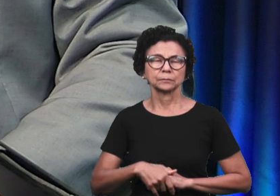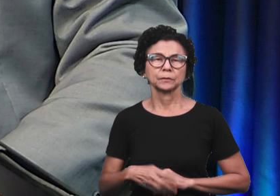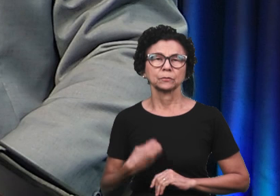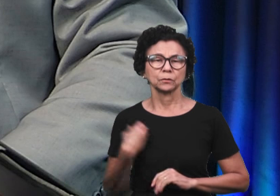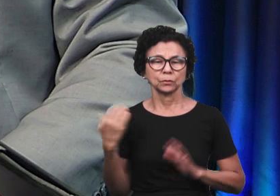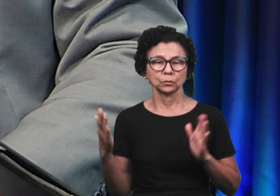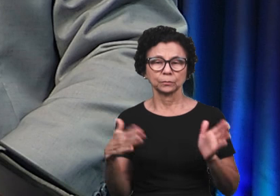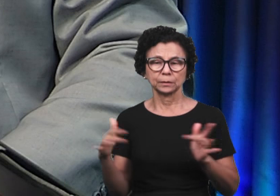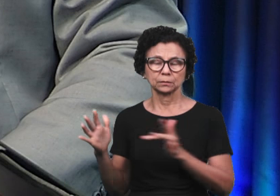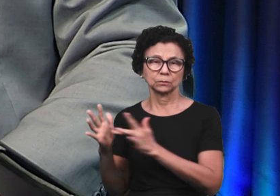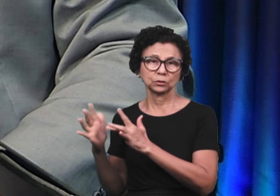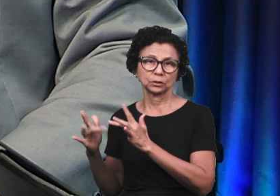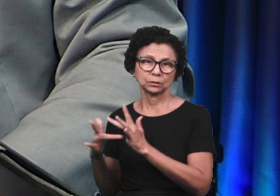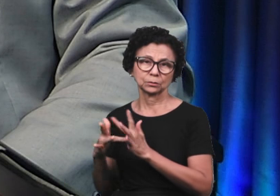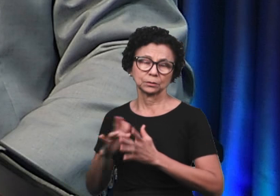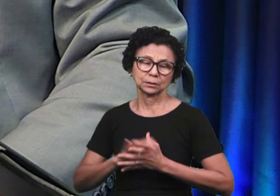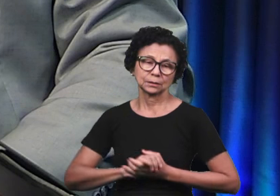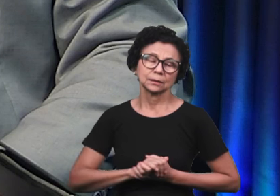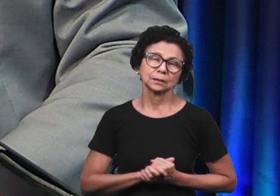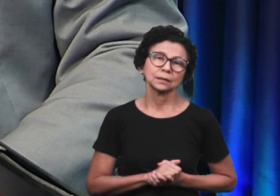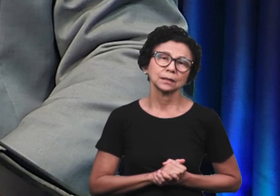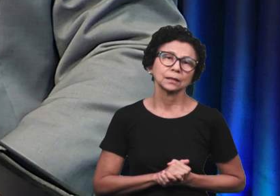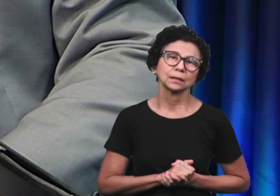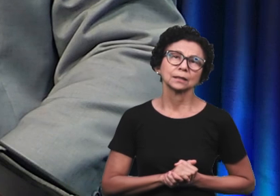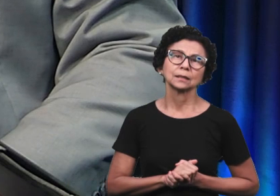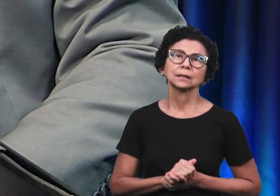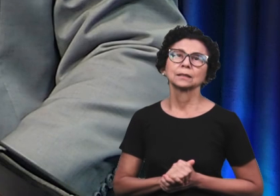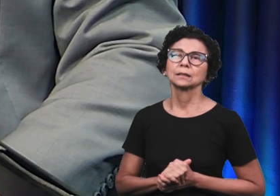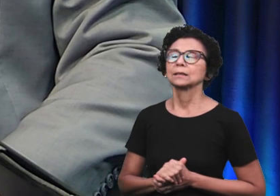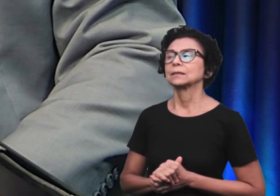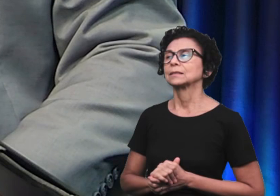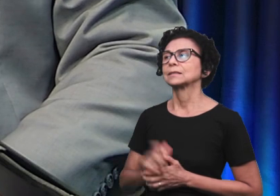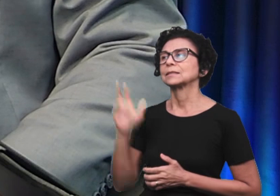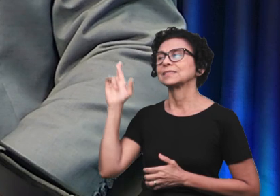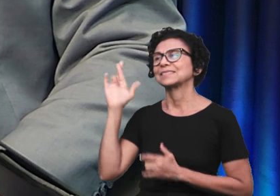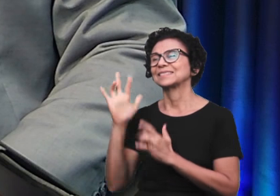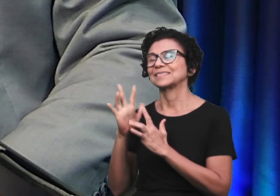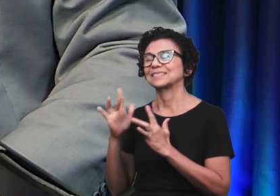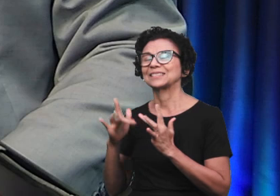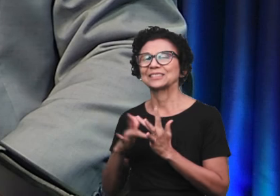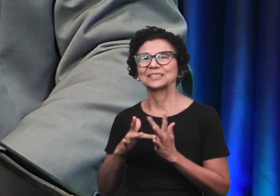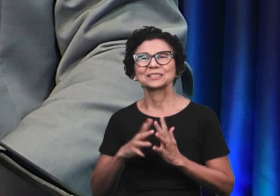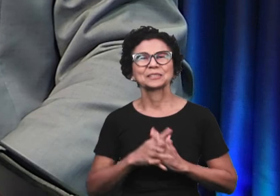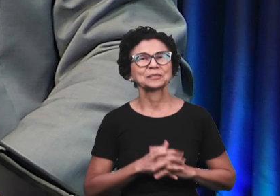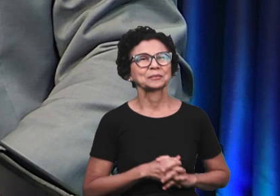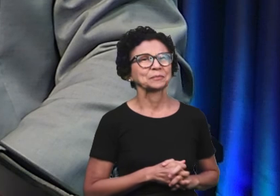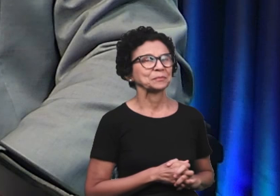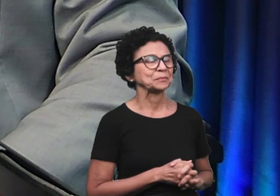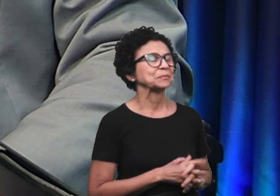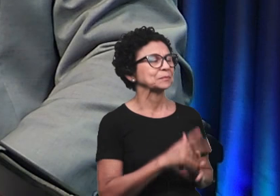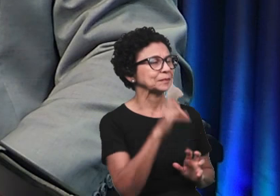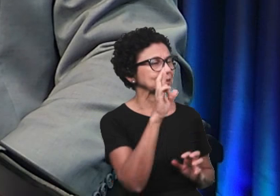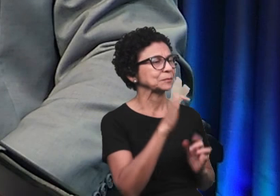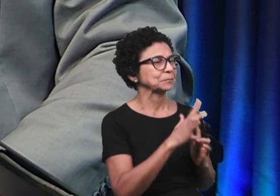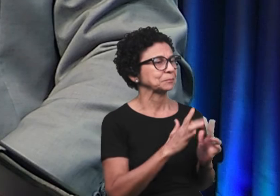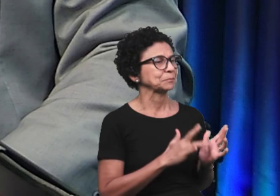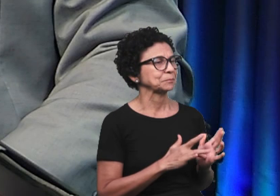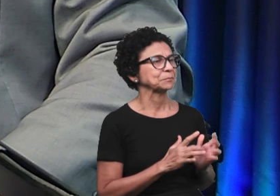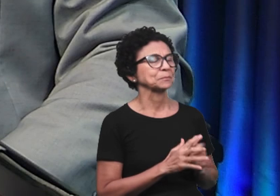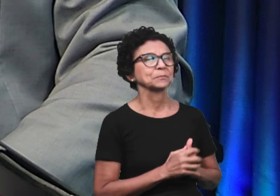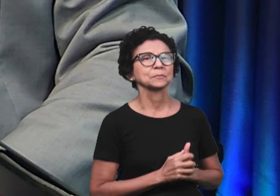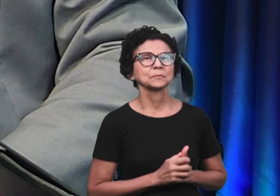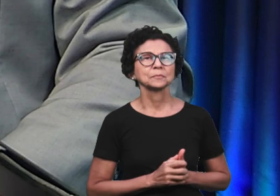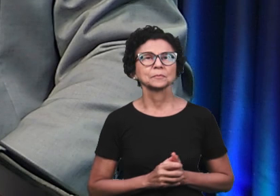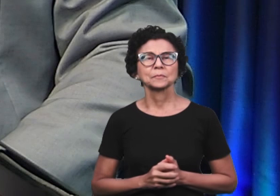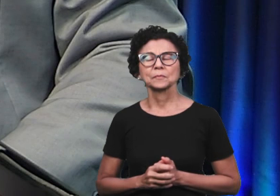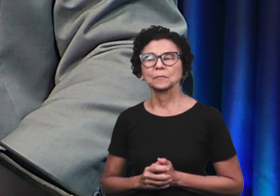com alguns companheiros, né? Vou começar aqui o pastor Elcio. A paz do Senhor. Seja bem-vindo, né? Amém. Glória a Deus. E estamos